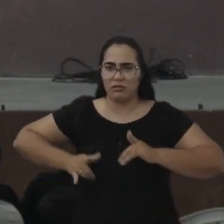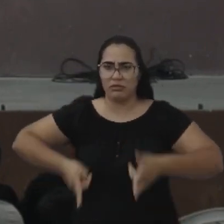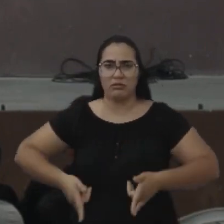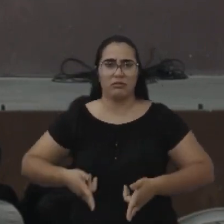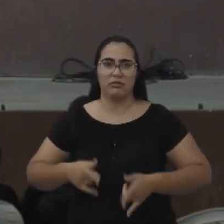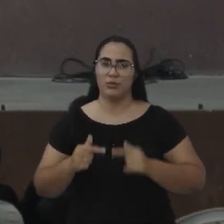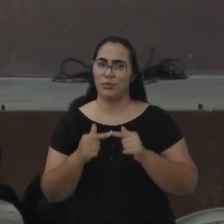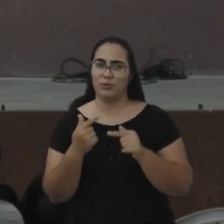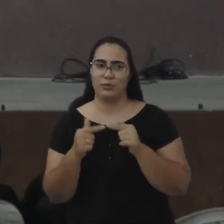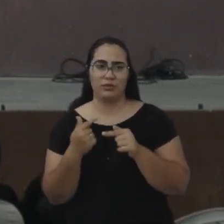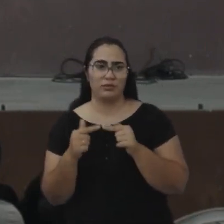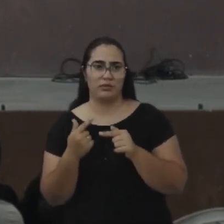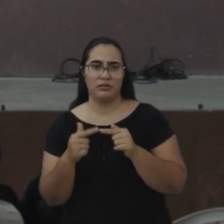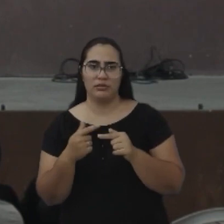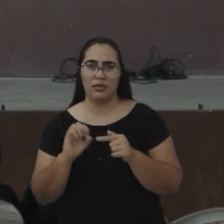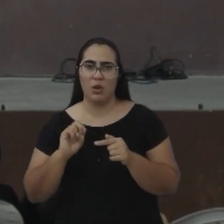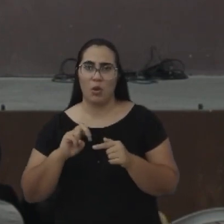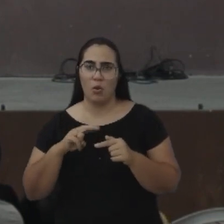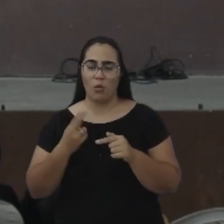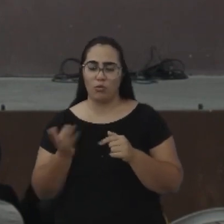ser coberta por um cesto.